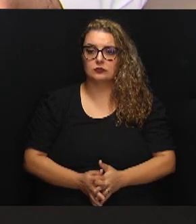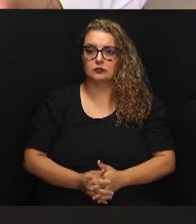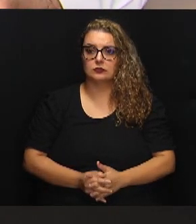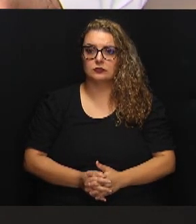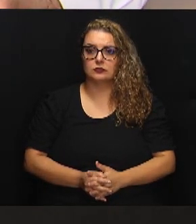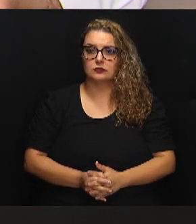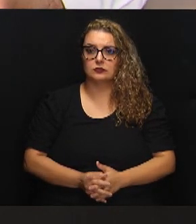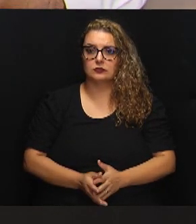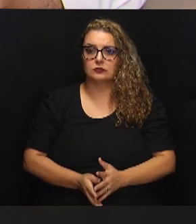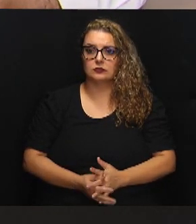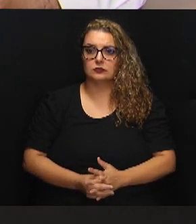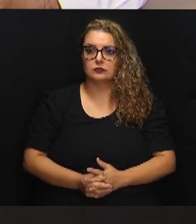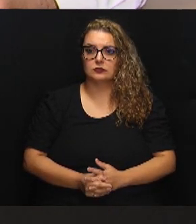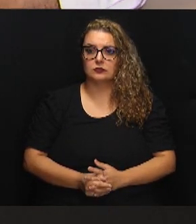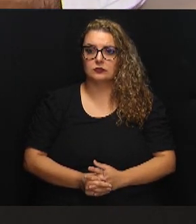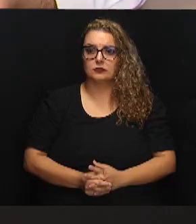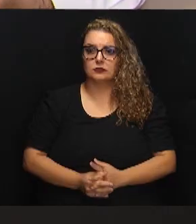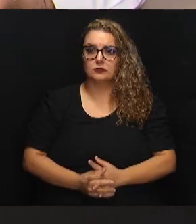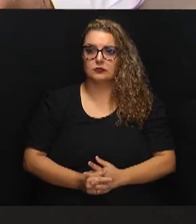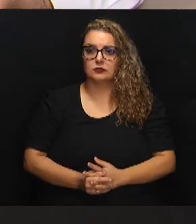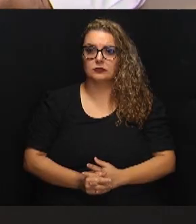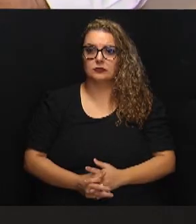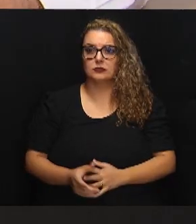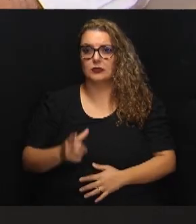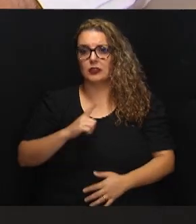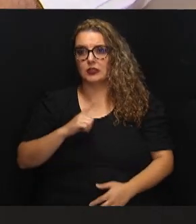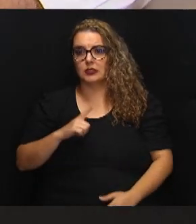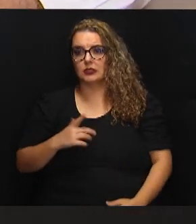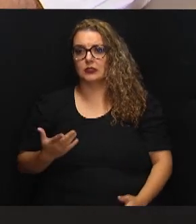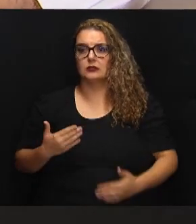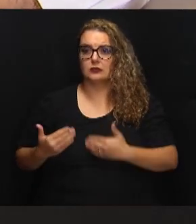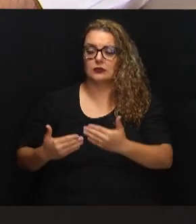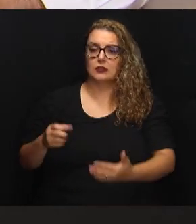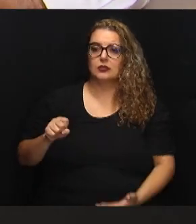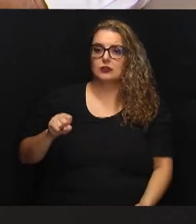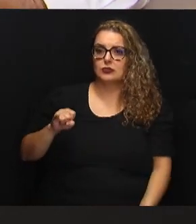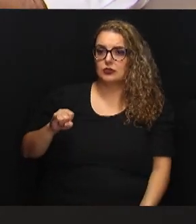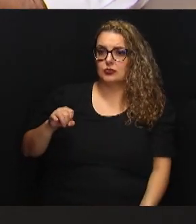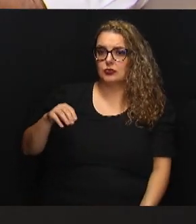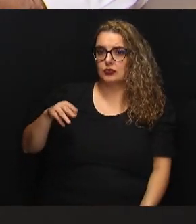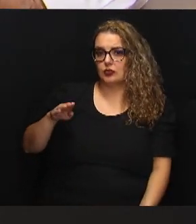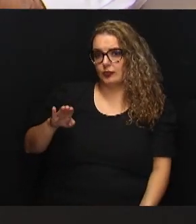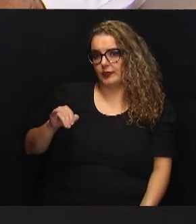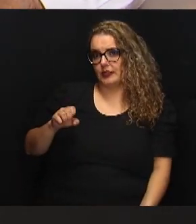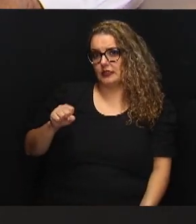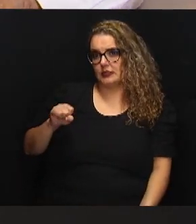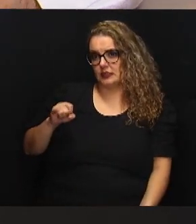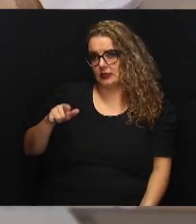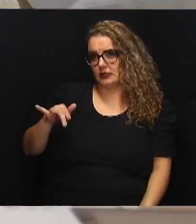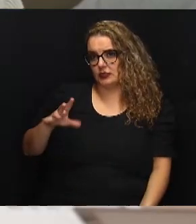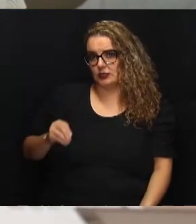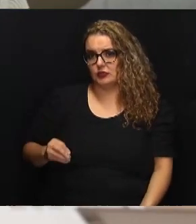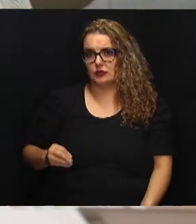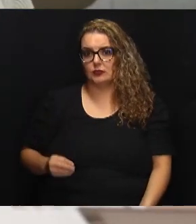tem possibilidades de subsídios, né? Para famílias com renda bruta até R$ 8.000, por exemplo,